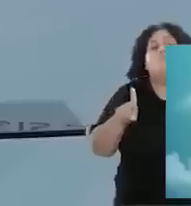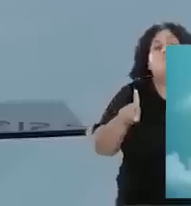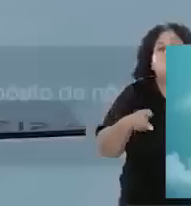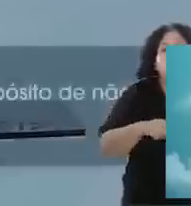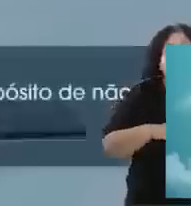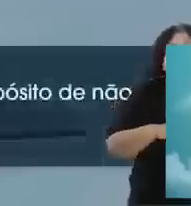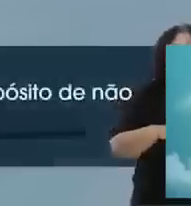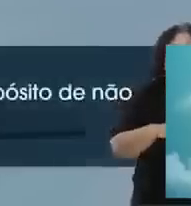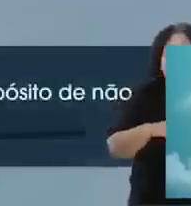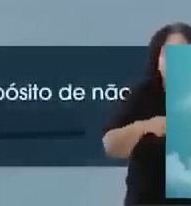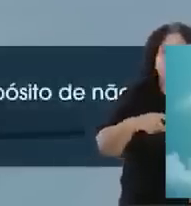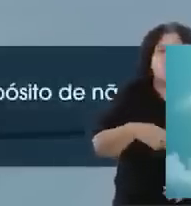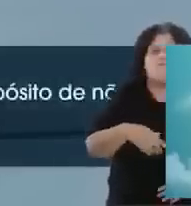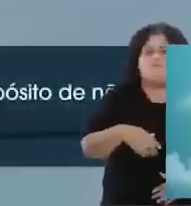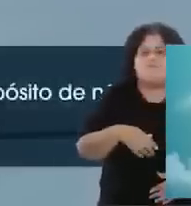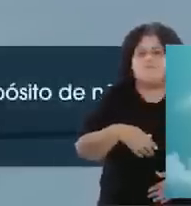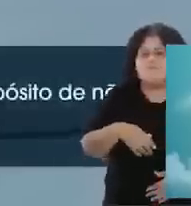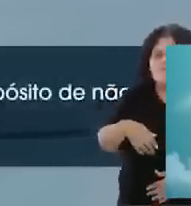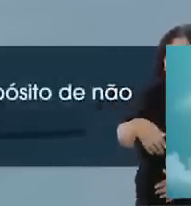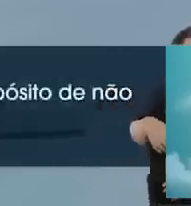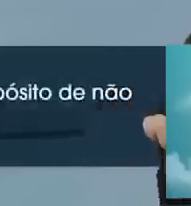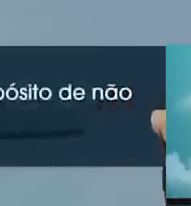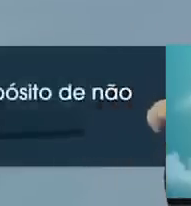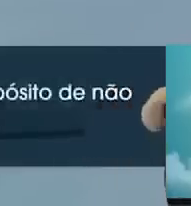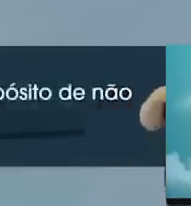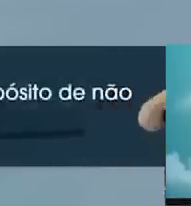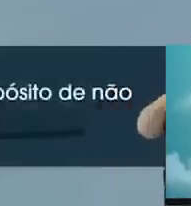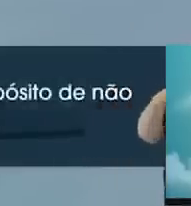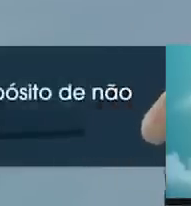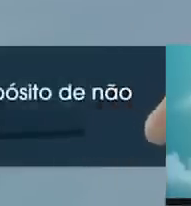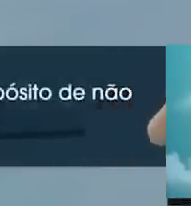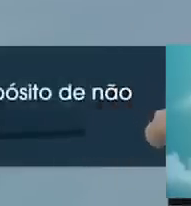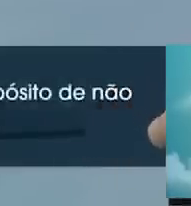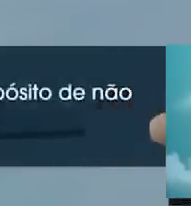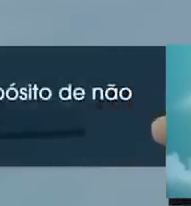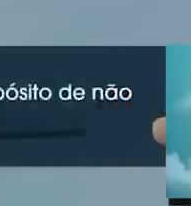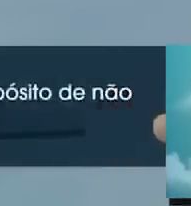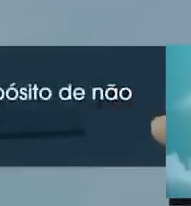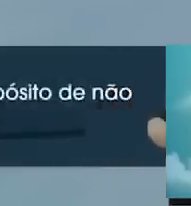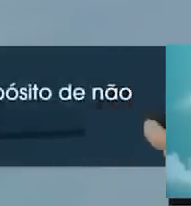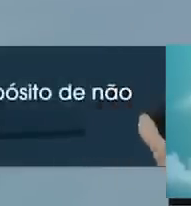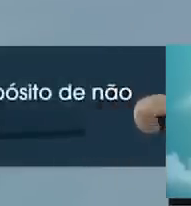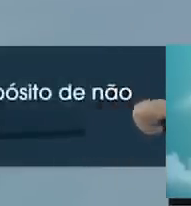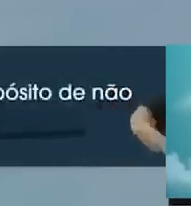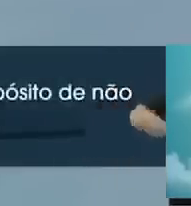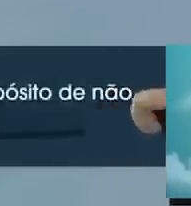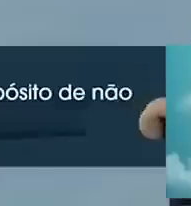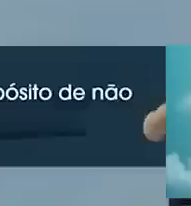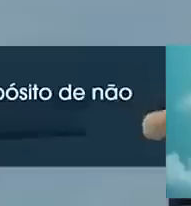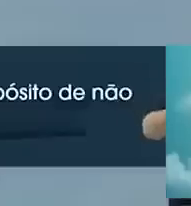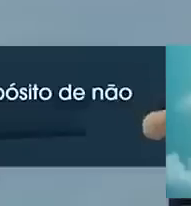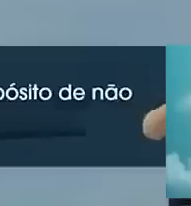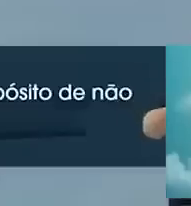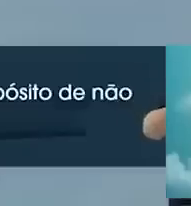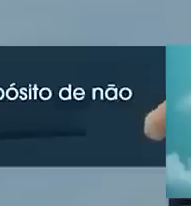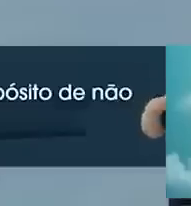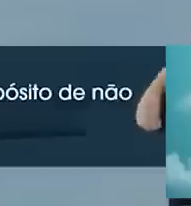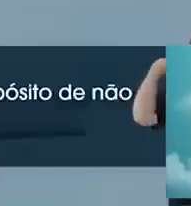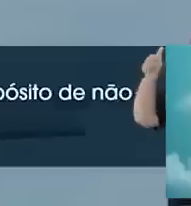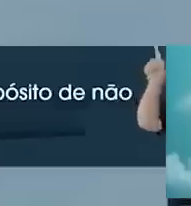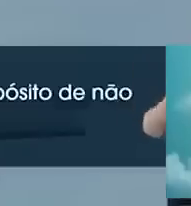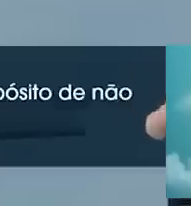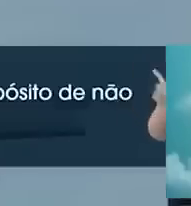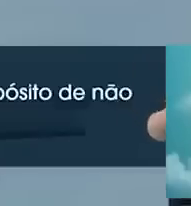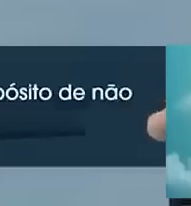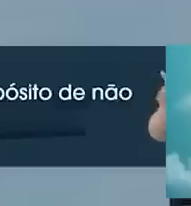tropeço ou escândalo ao vosso irmão. Então note aí, não nos julguemos uns aos outros.